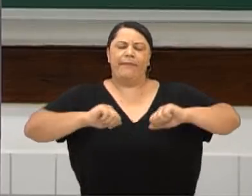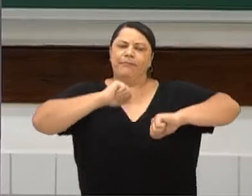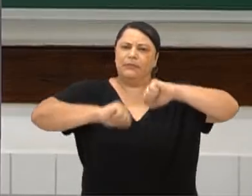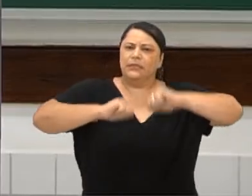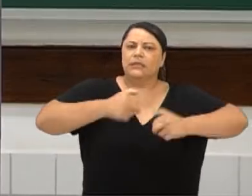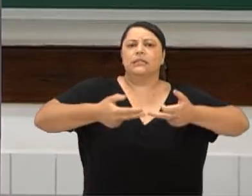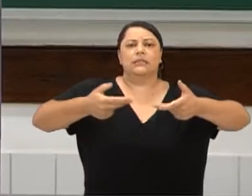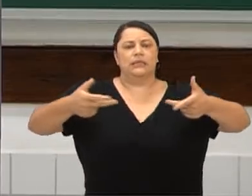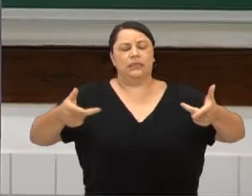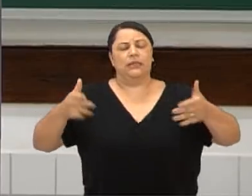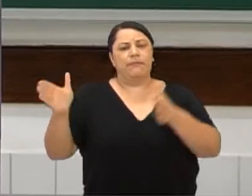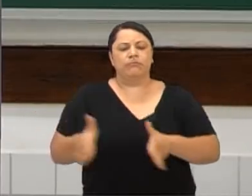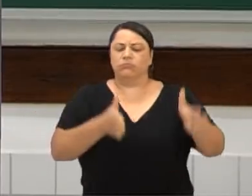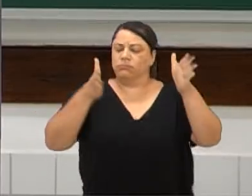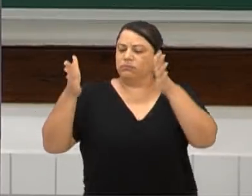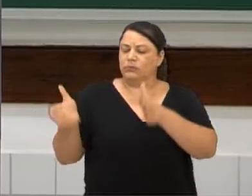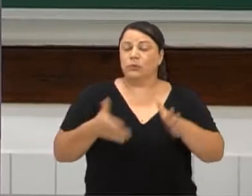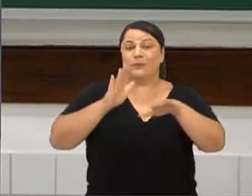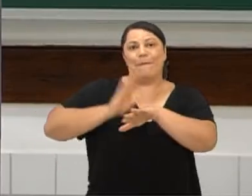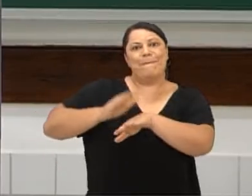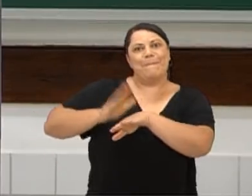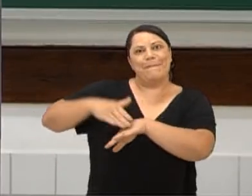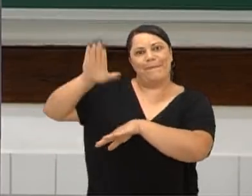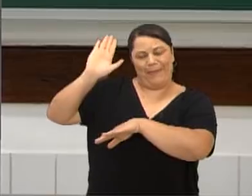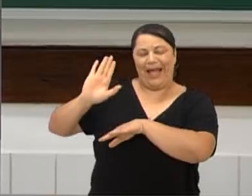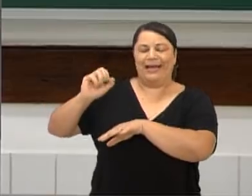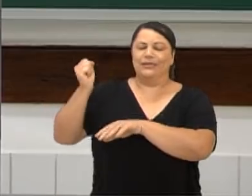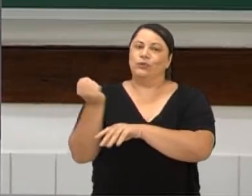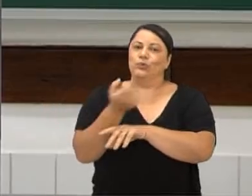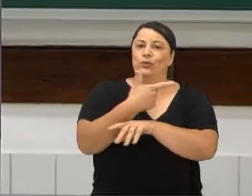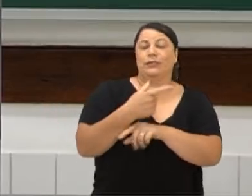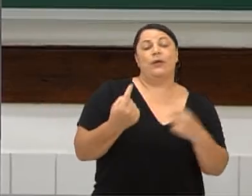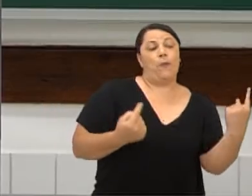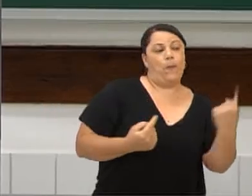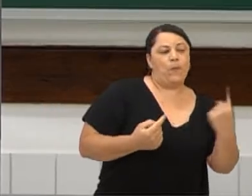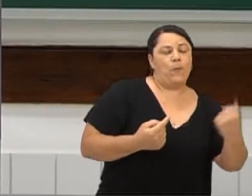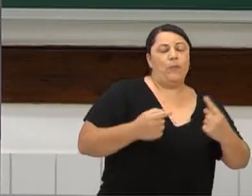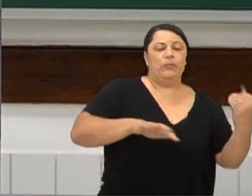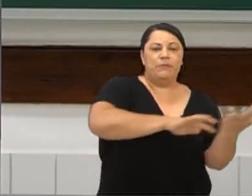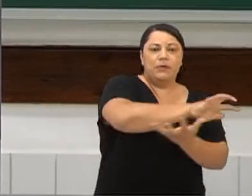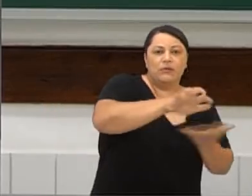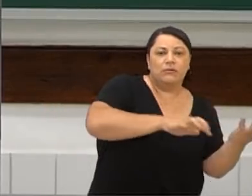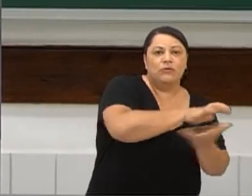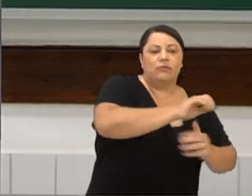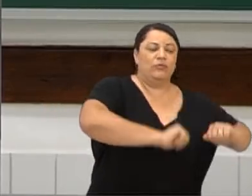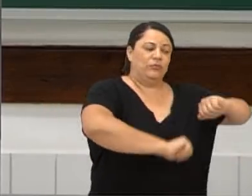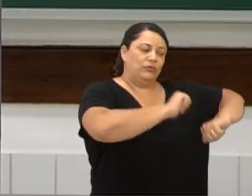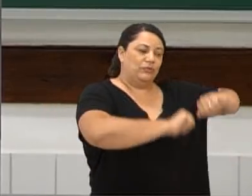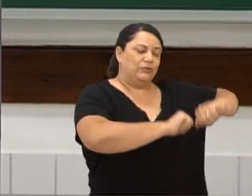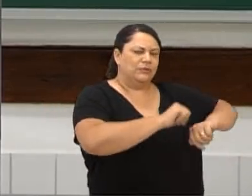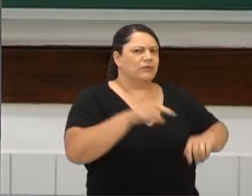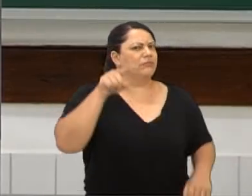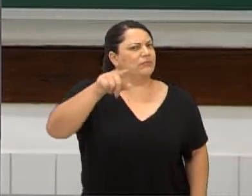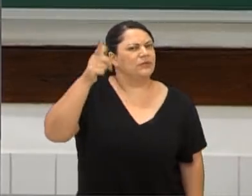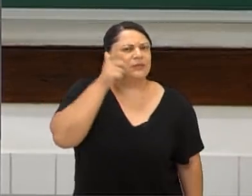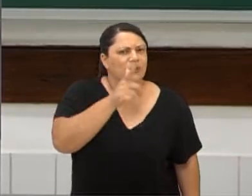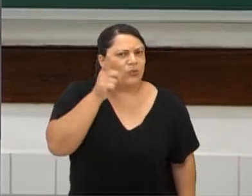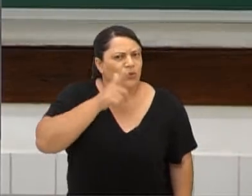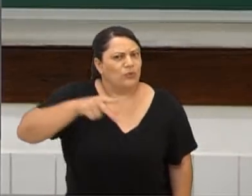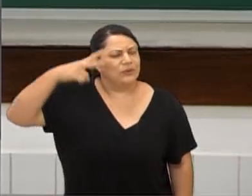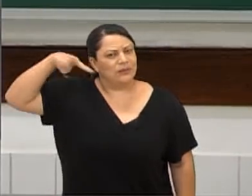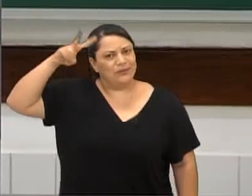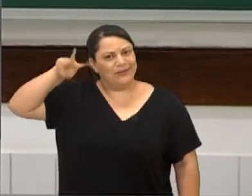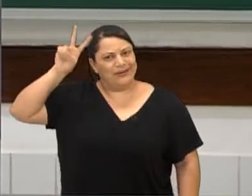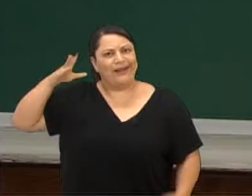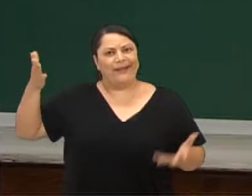ainda mais do que aconteceu no primeiro processo de Revolução Industrial. Conseguiu lembrar das